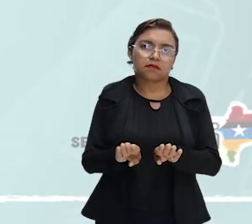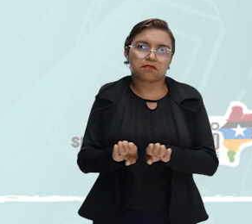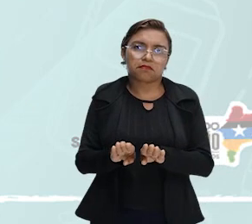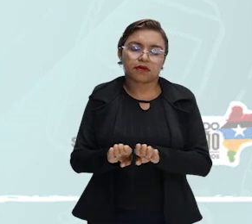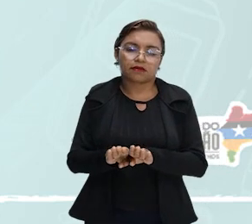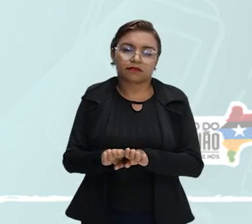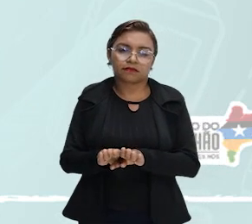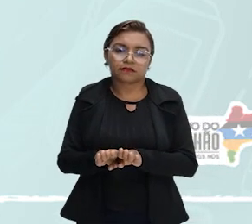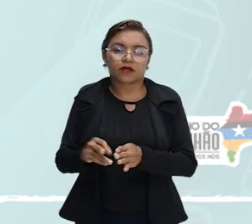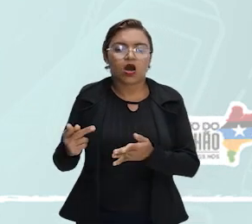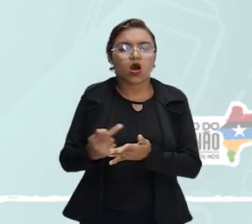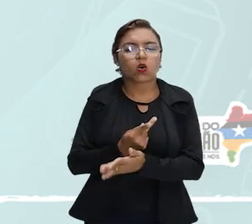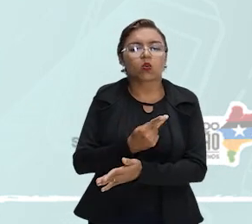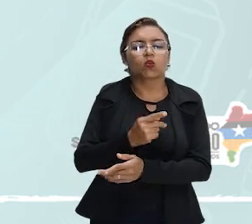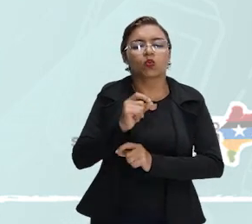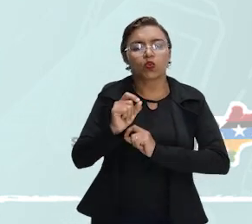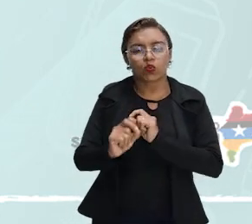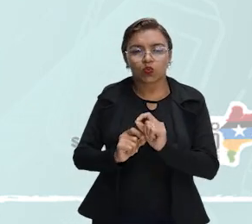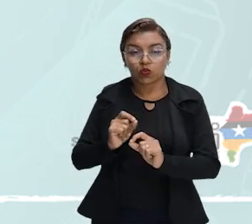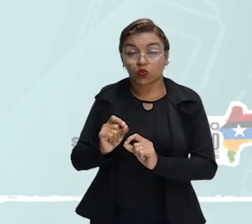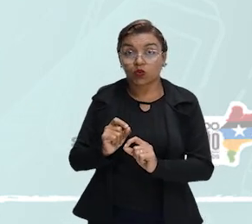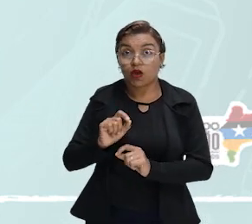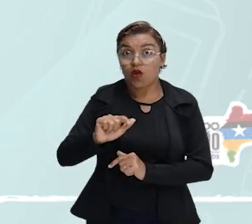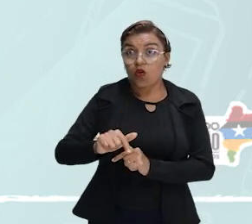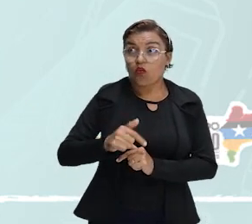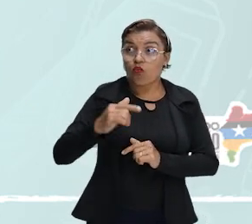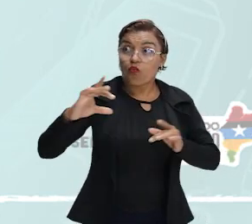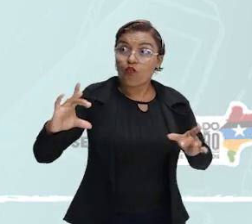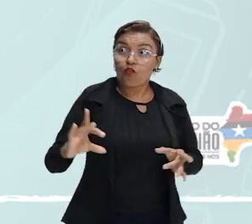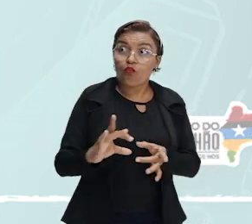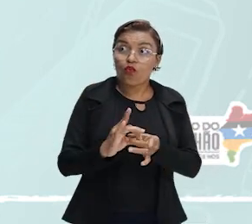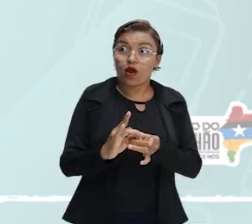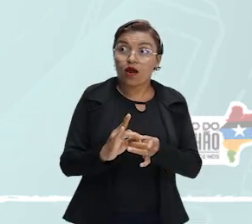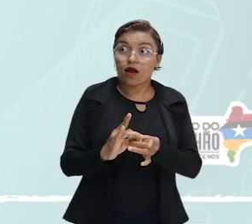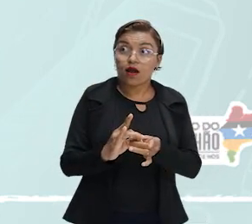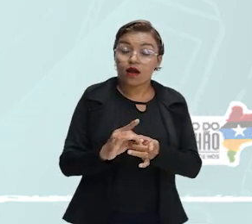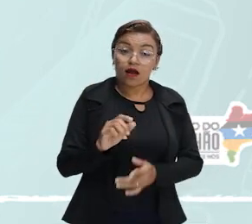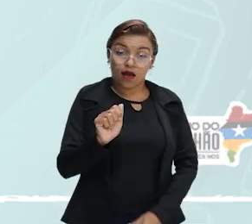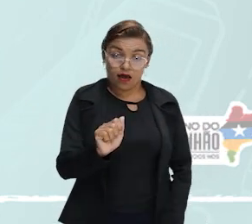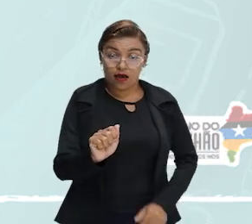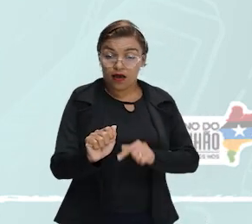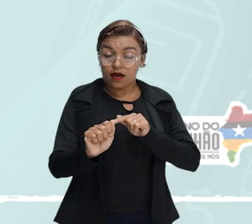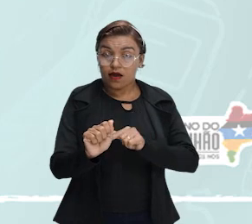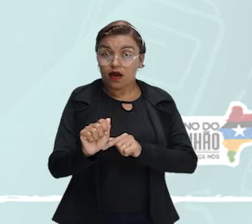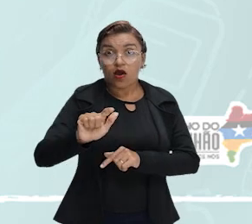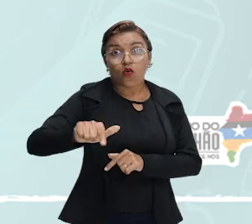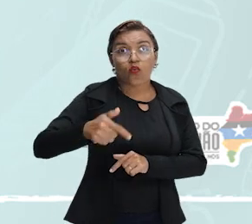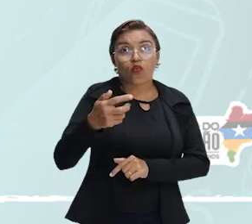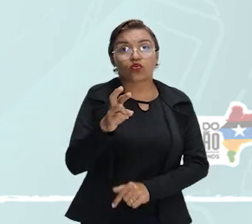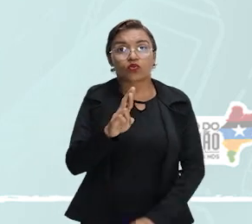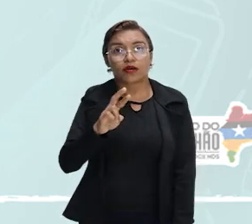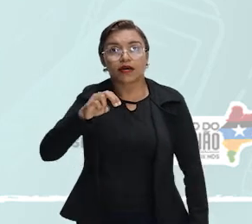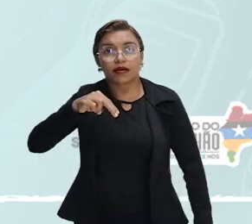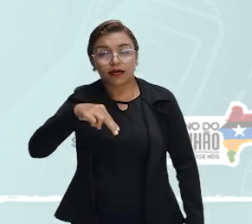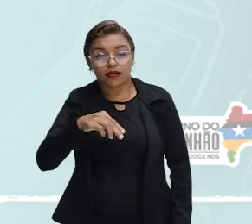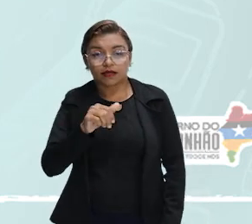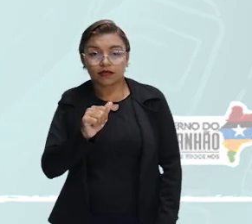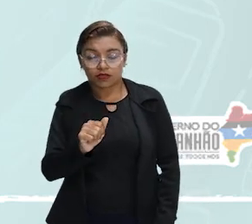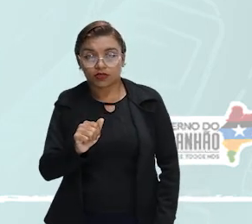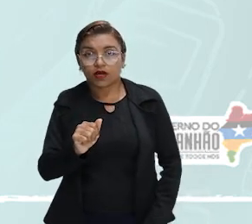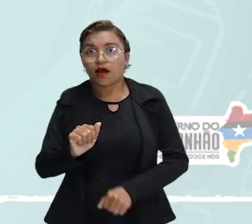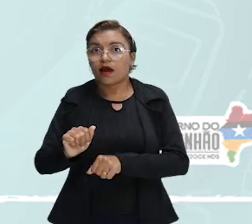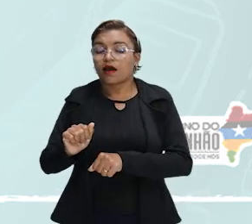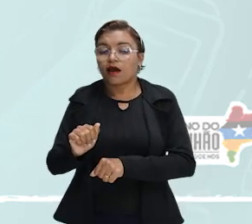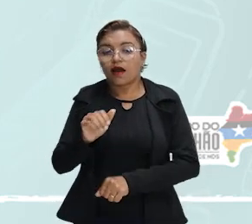vai acontecer? Nesse outro sítio de ligação aqui, que é o sítio A, vai vir outro RNA transportador, carregando outro